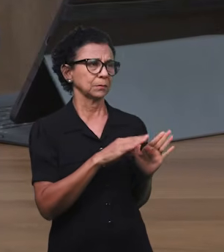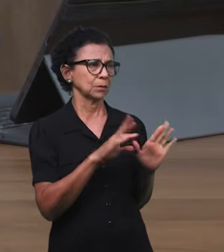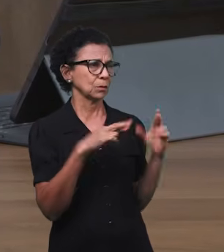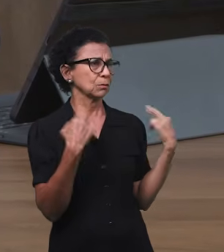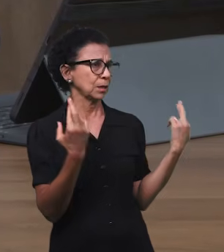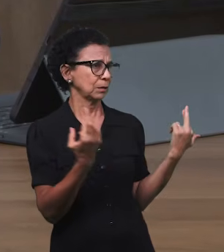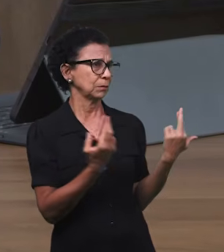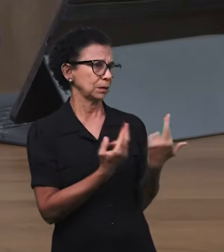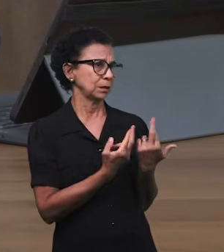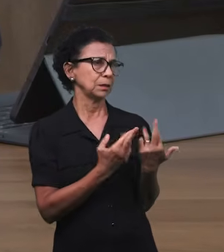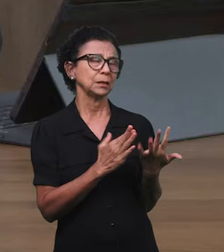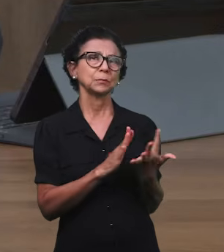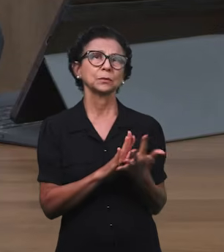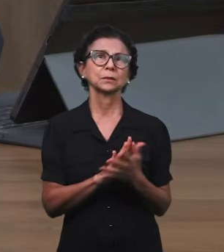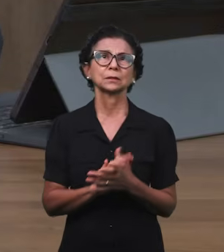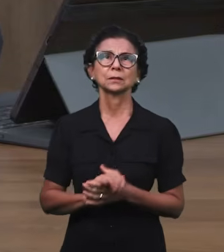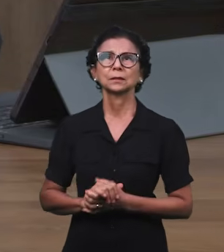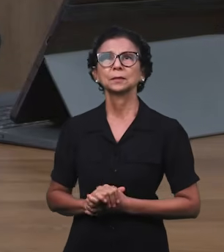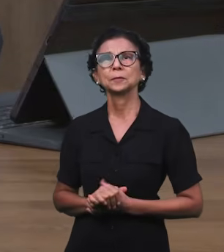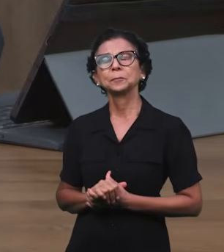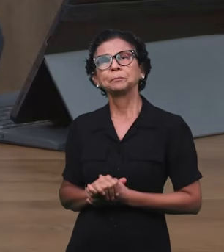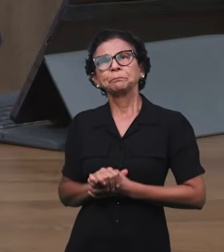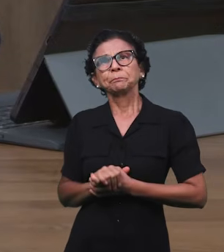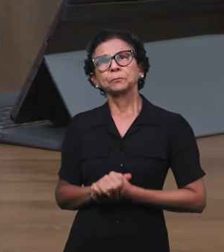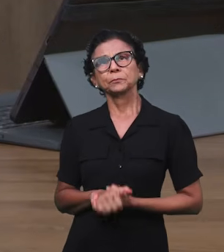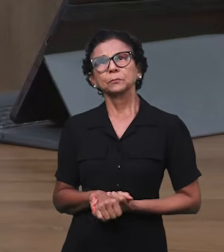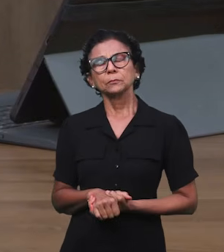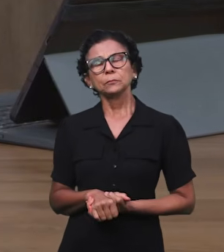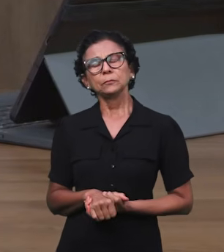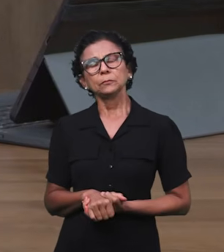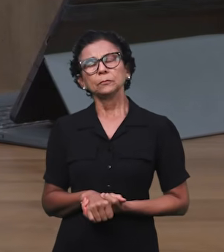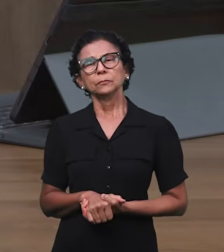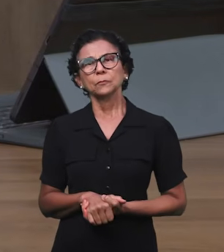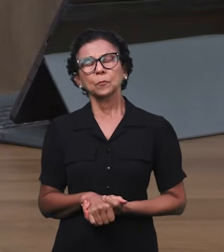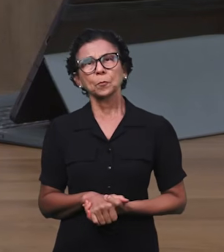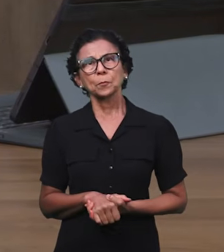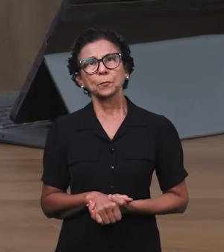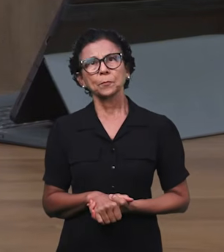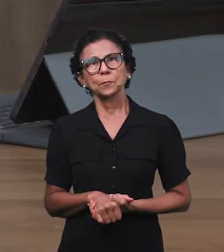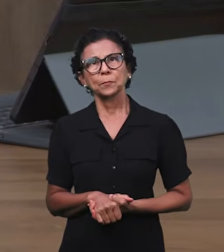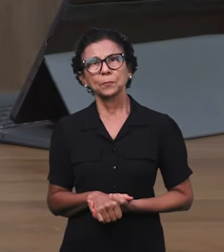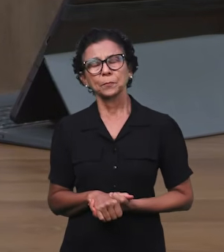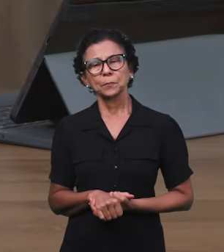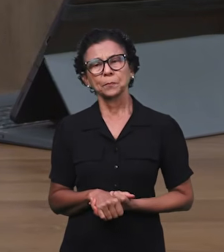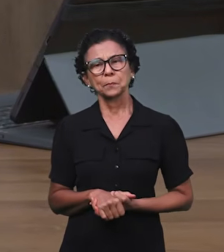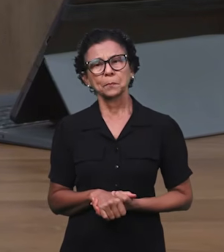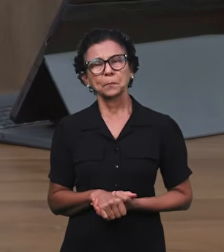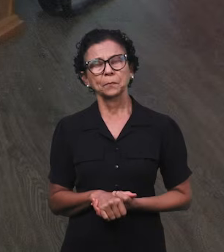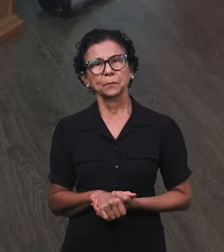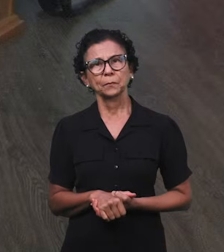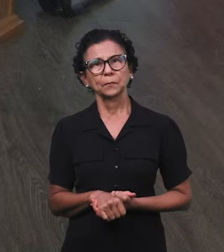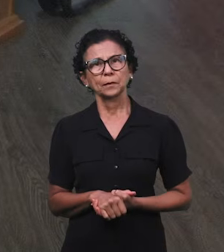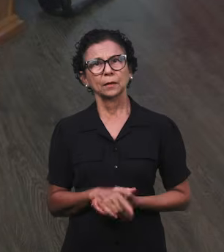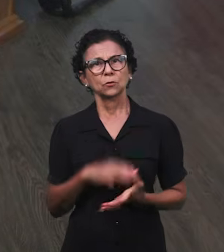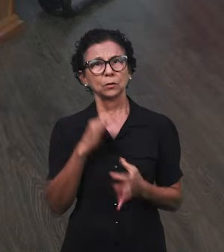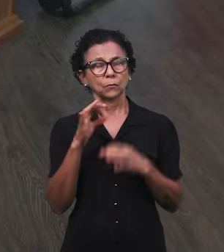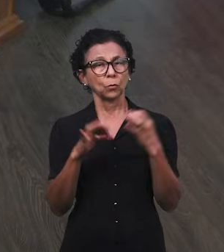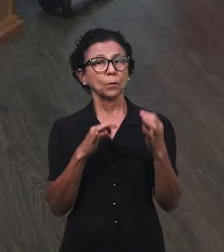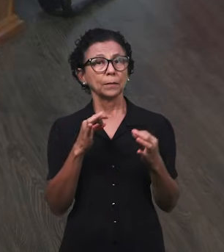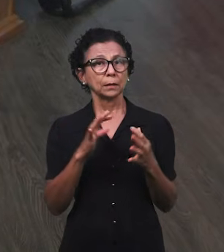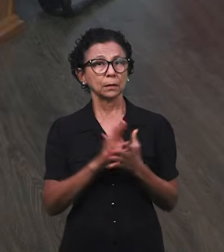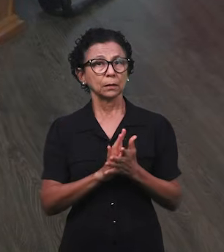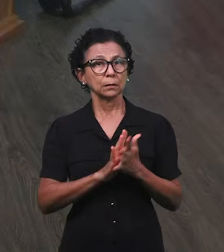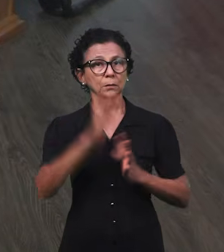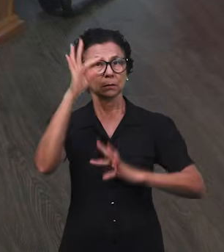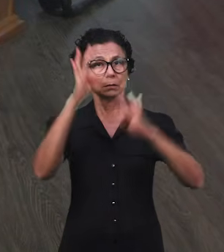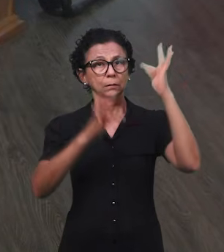a respeito de um termo que eu adorei, vou pedir para você repetir, que é a ponte, né, do tratamento